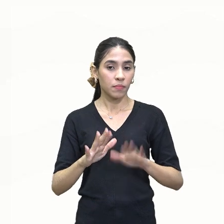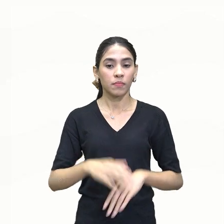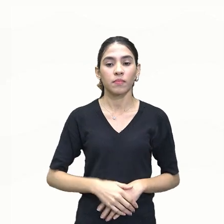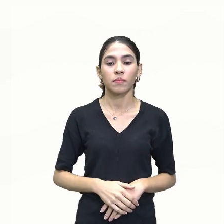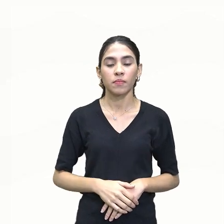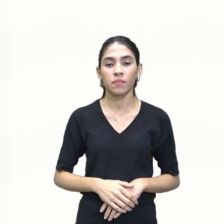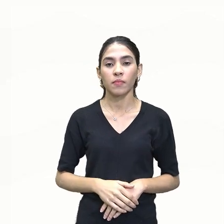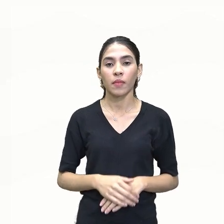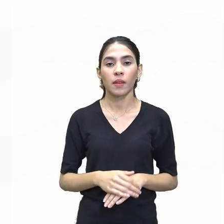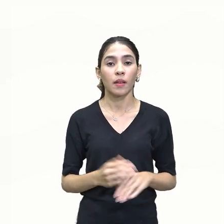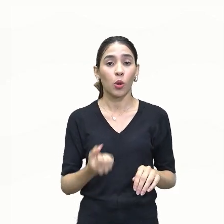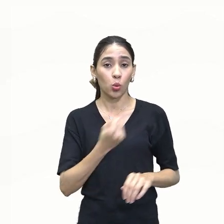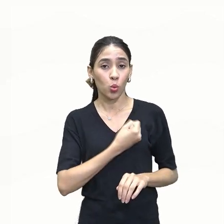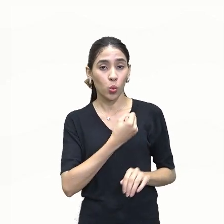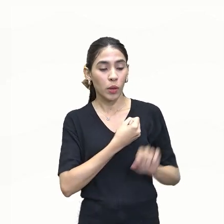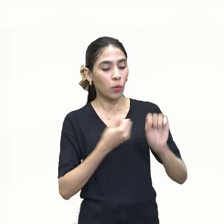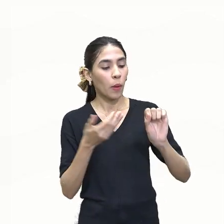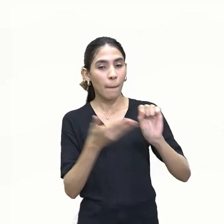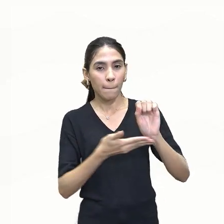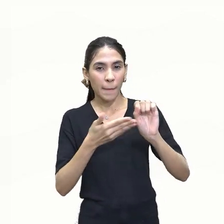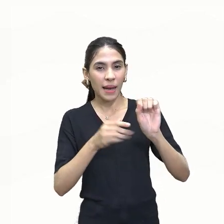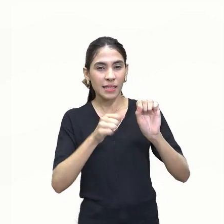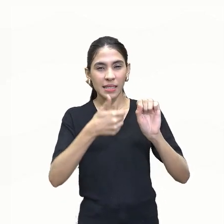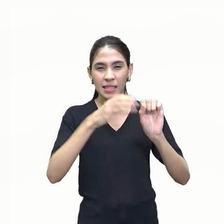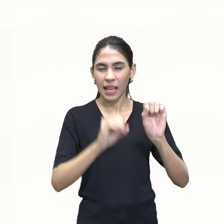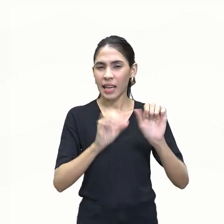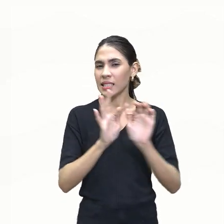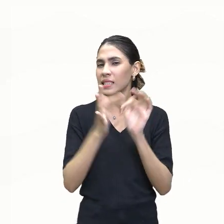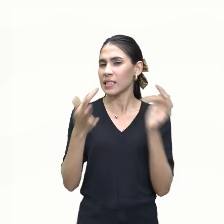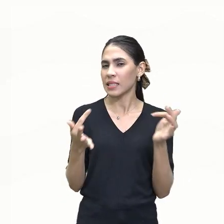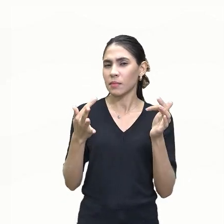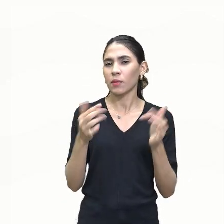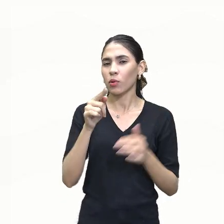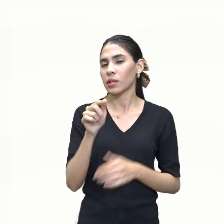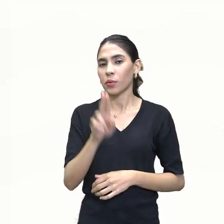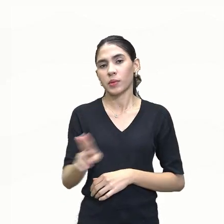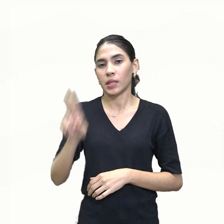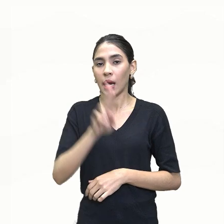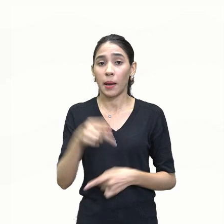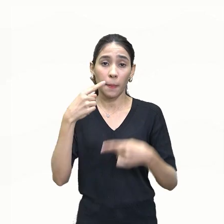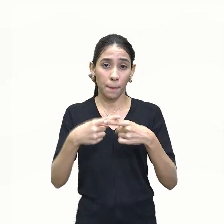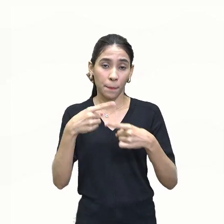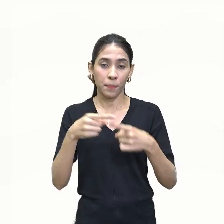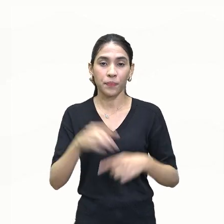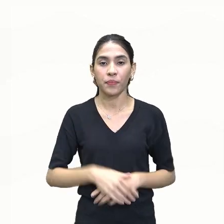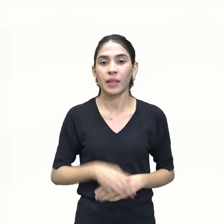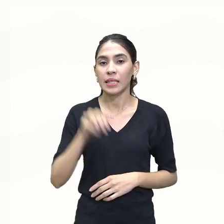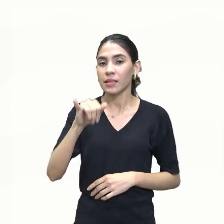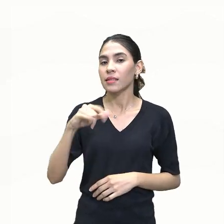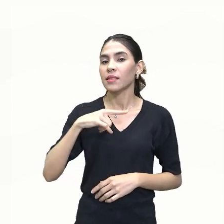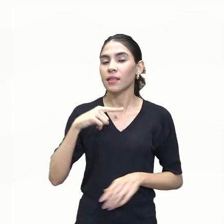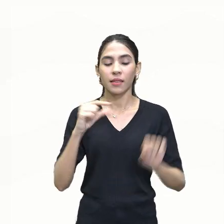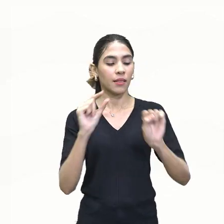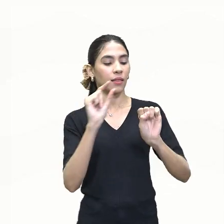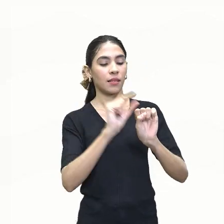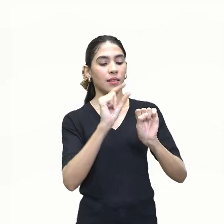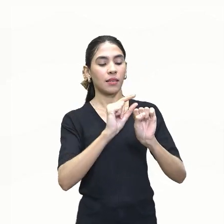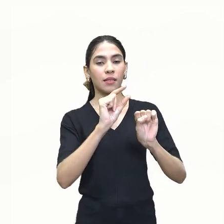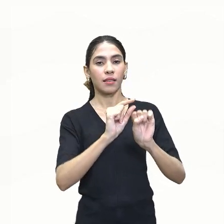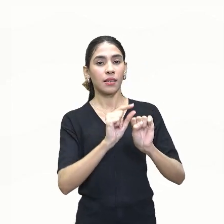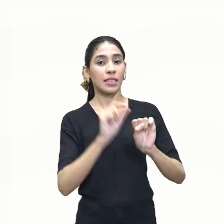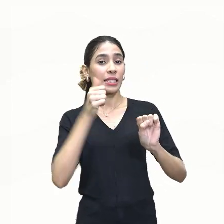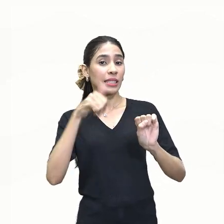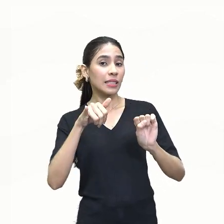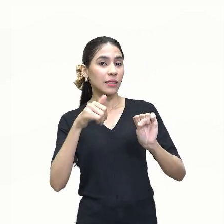é uma base bem simples de ser trabalhada, não é? Por quê? Porque quando eu tenho uma potência em que a base